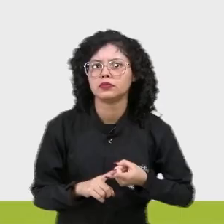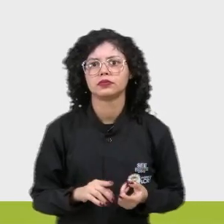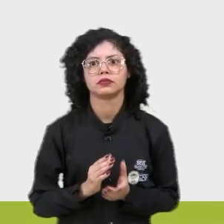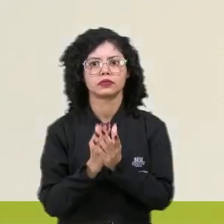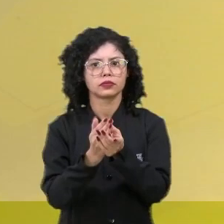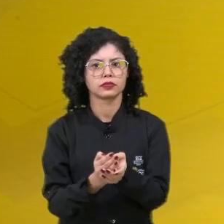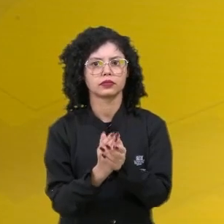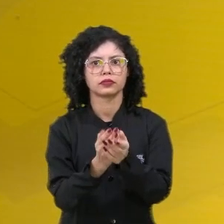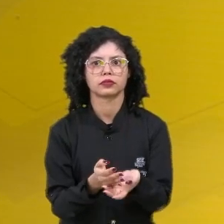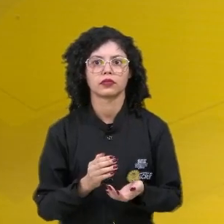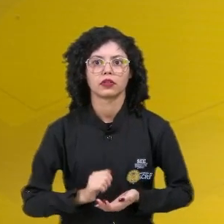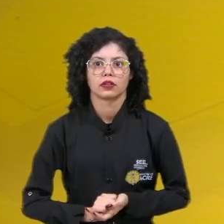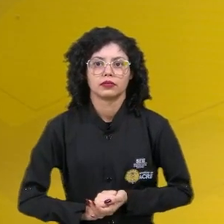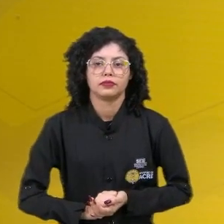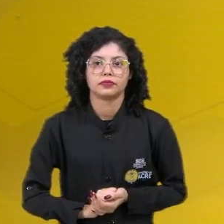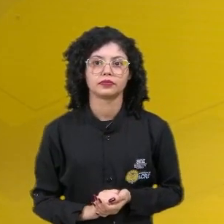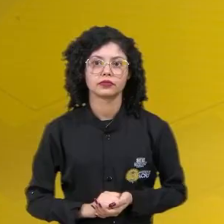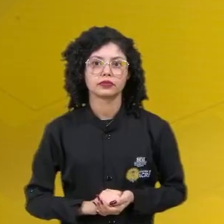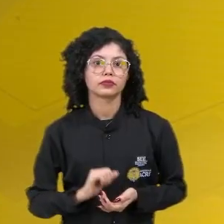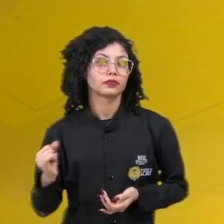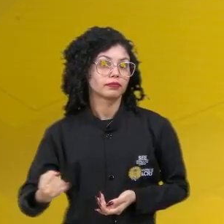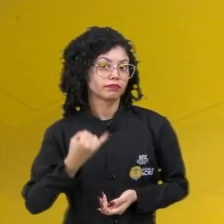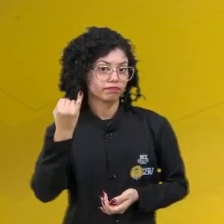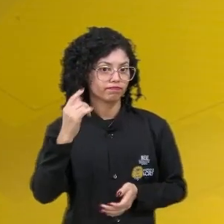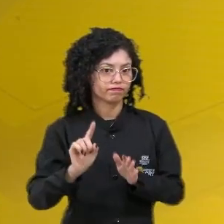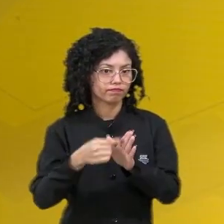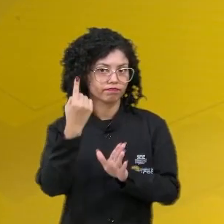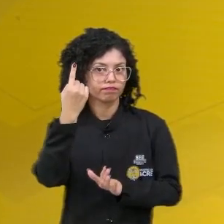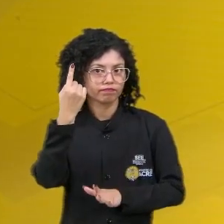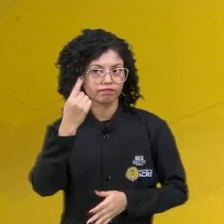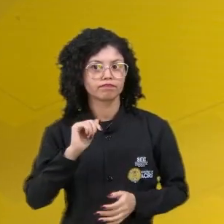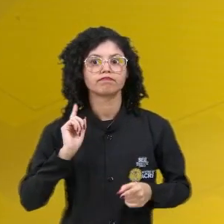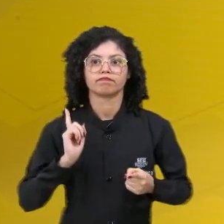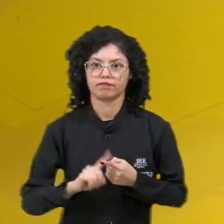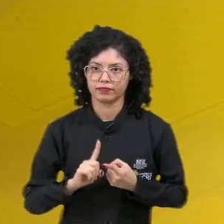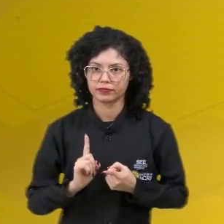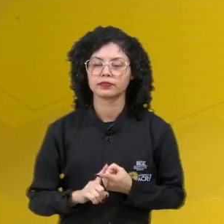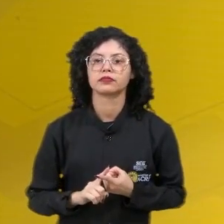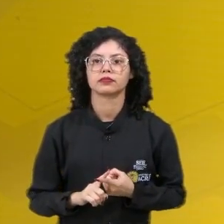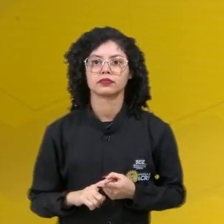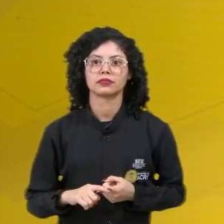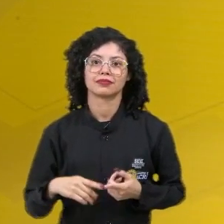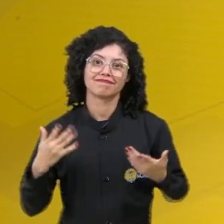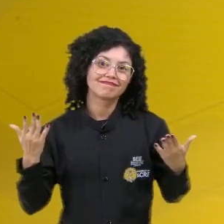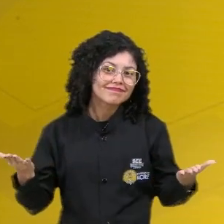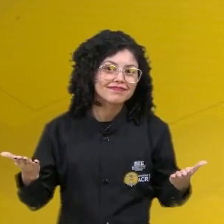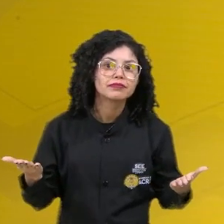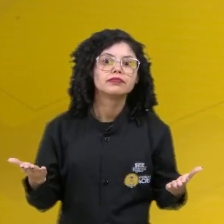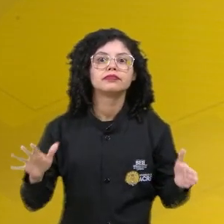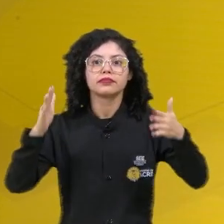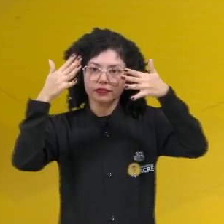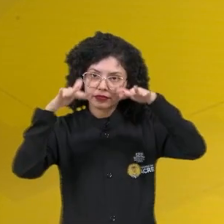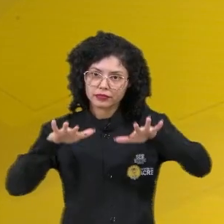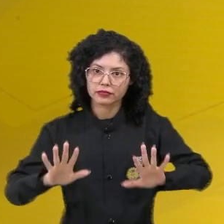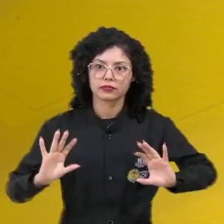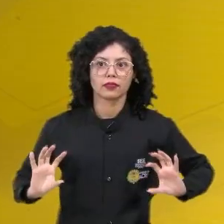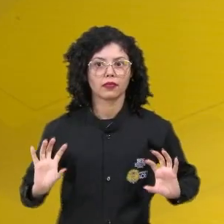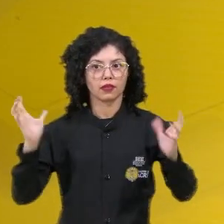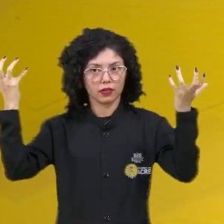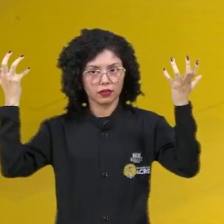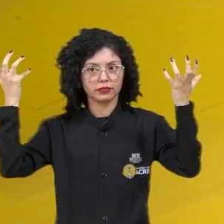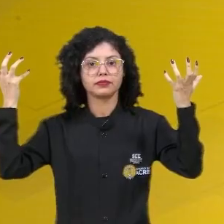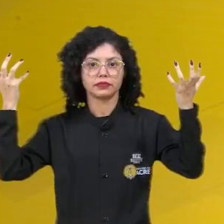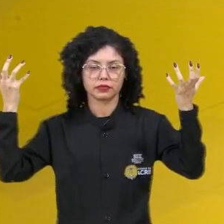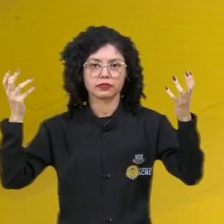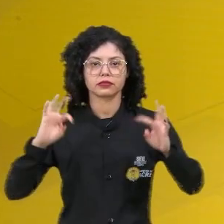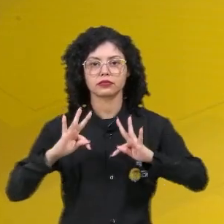modal aquaviário não é o principal do Brasil? Tá? Porque depende aí de questões naturais e climáticas. Então, não